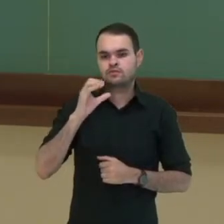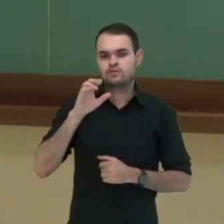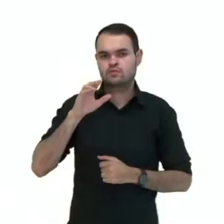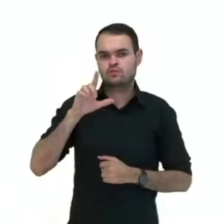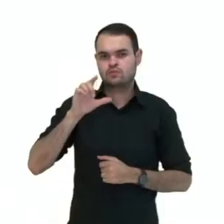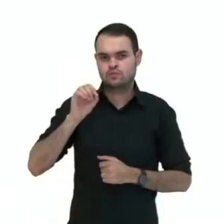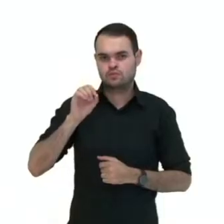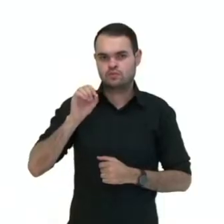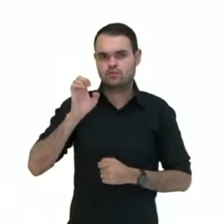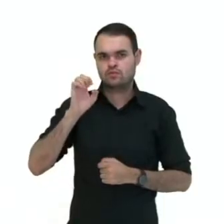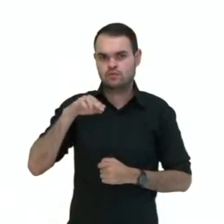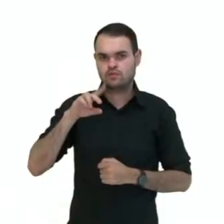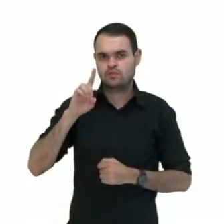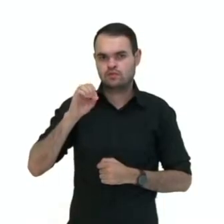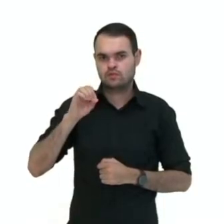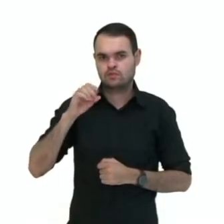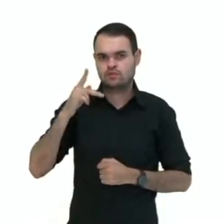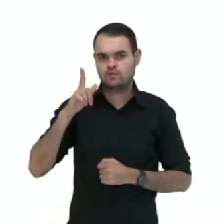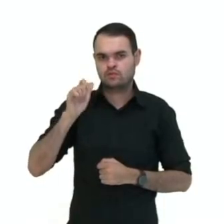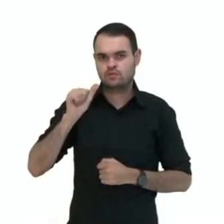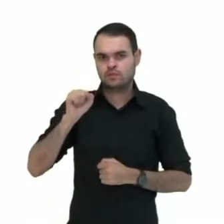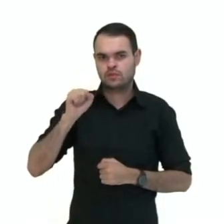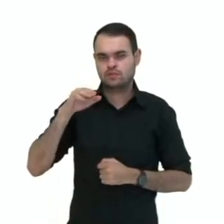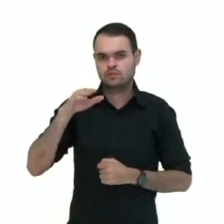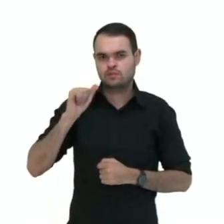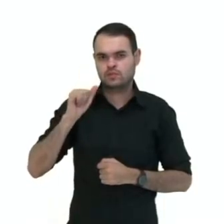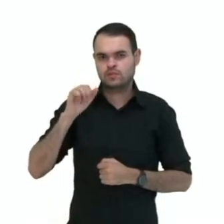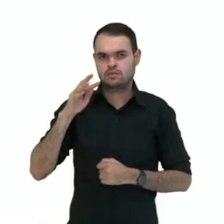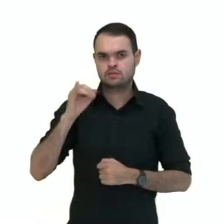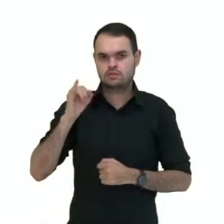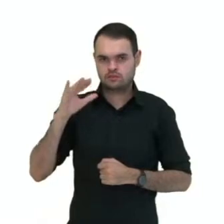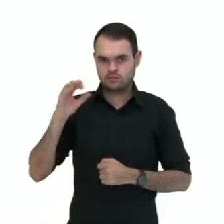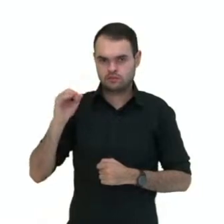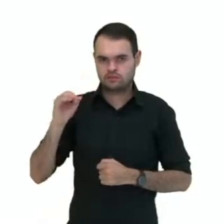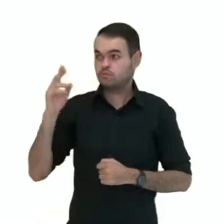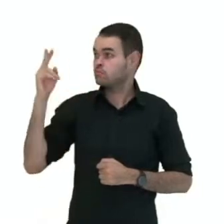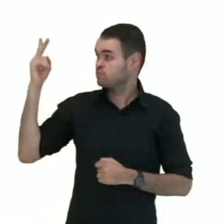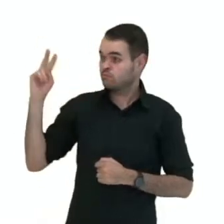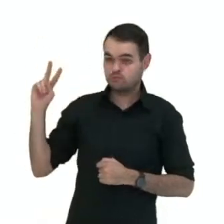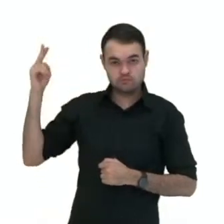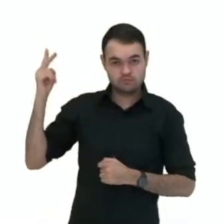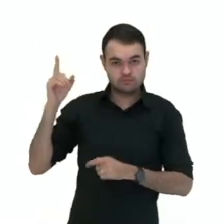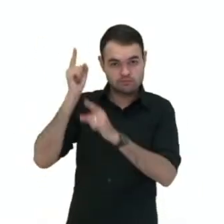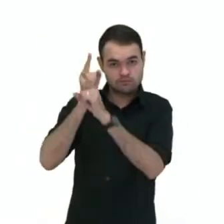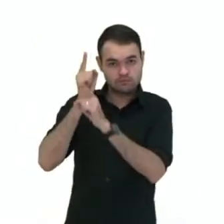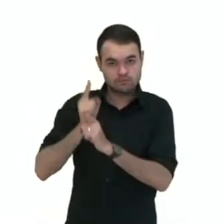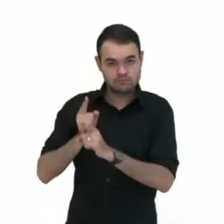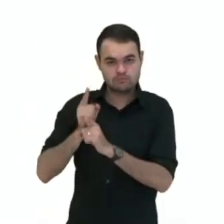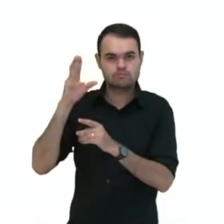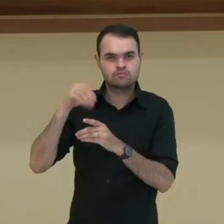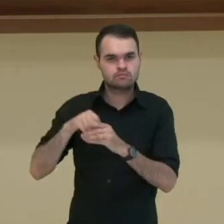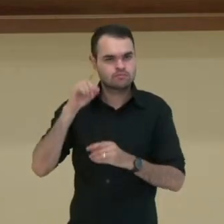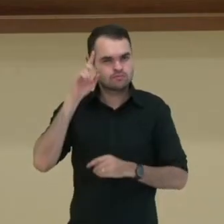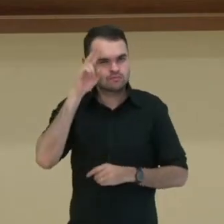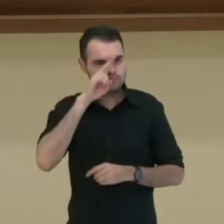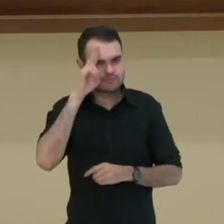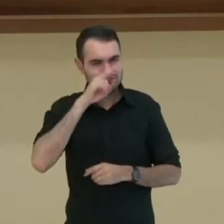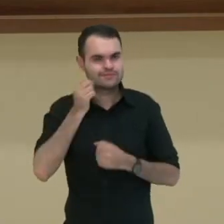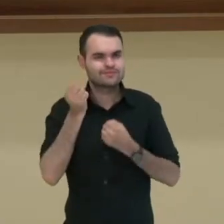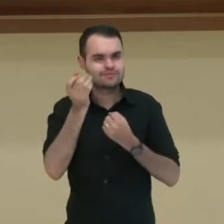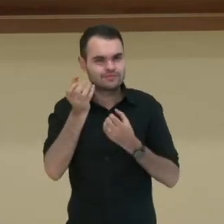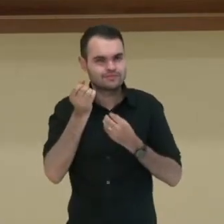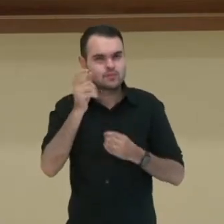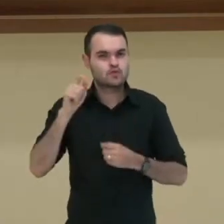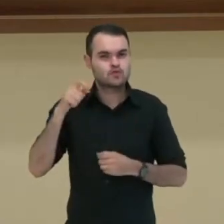ó, célula vegetal e na célula animal. Eu quero contar para você uma coisa sobre esta organela, sobre o